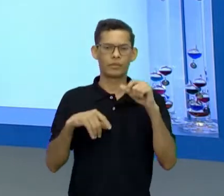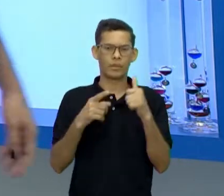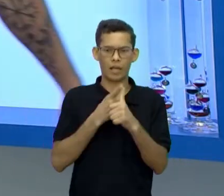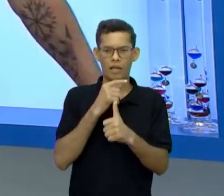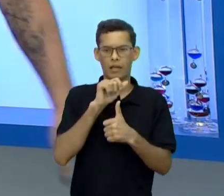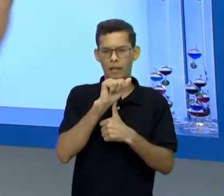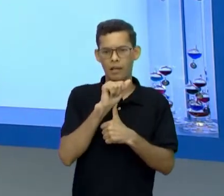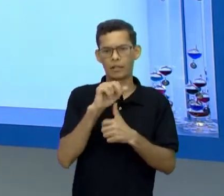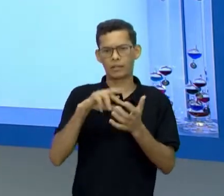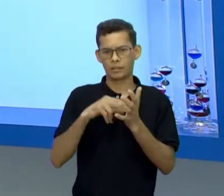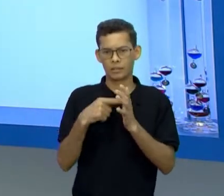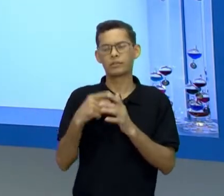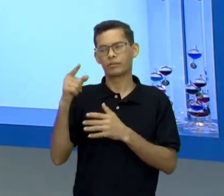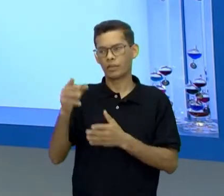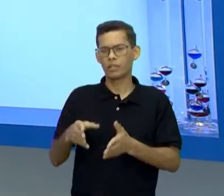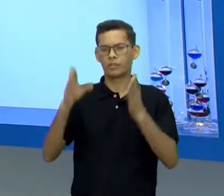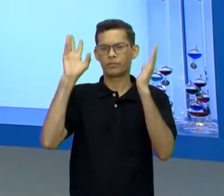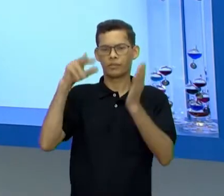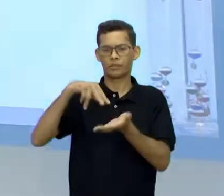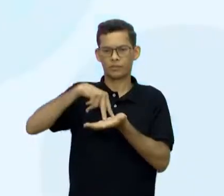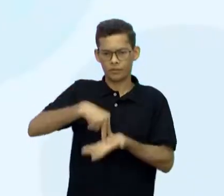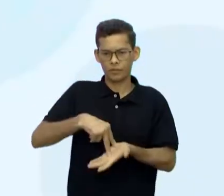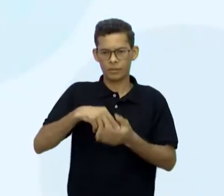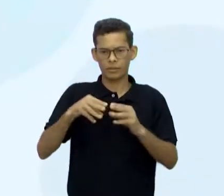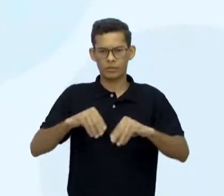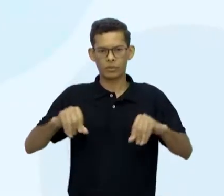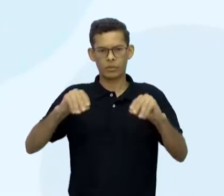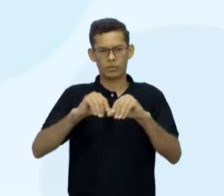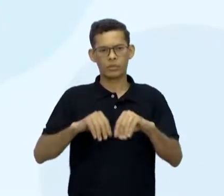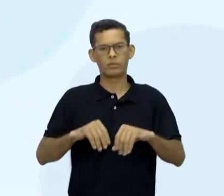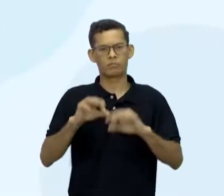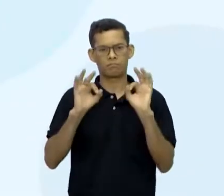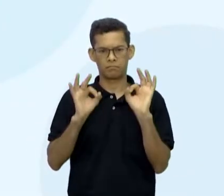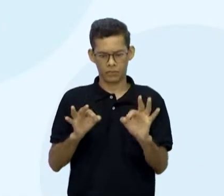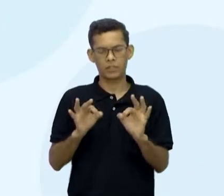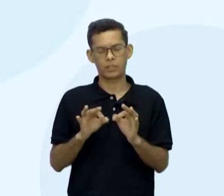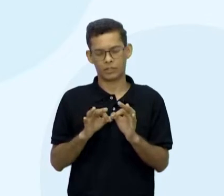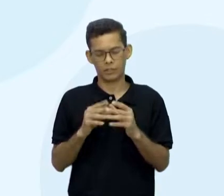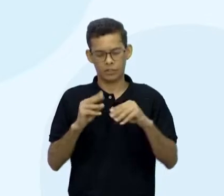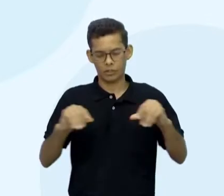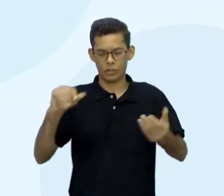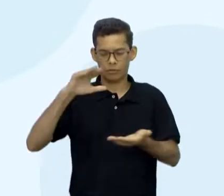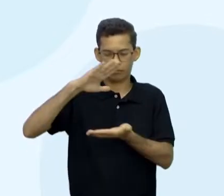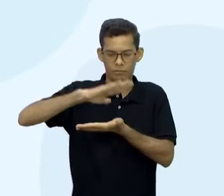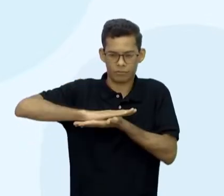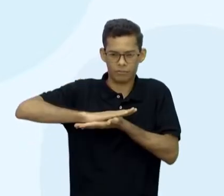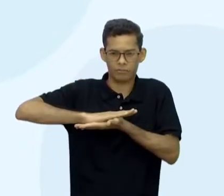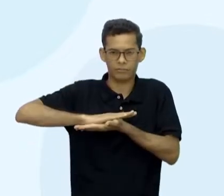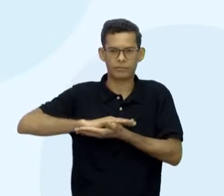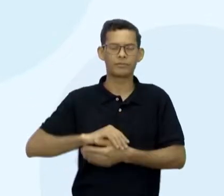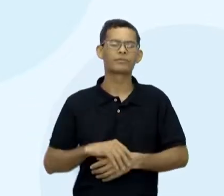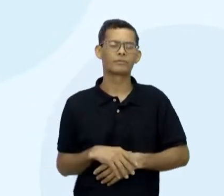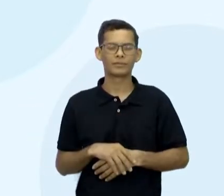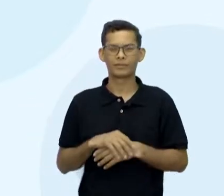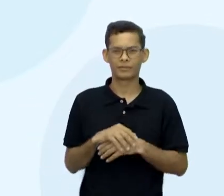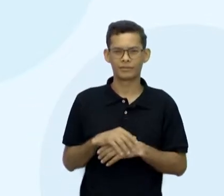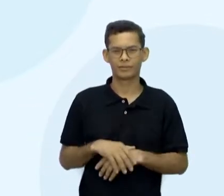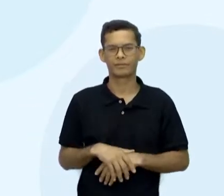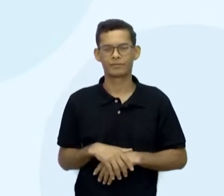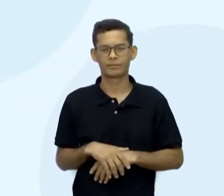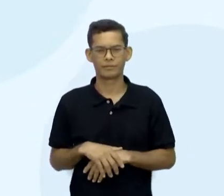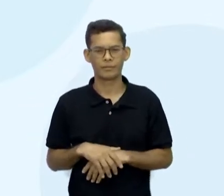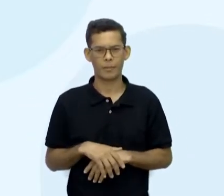estarem grudados no chão? O que você acha, Barina? Está grudado no chão, não vai sair movimentando, né? Oh, o pessoal colocou isso aí, isso aqui, é isso aí